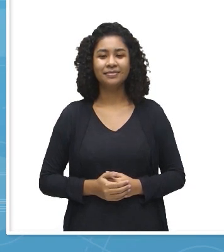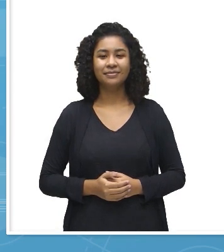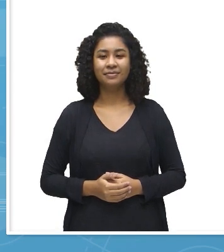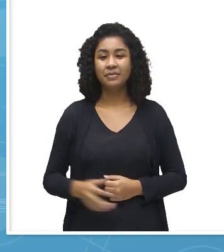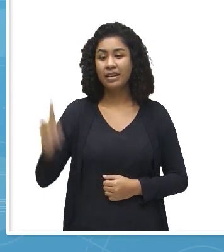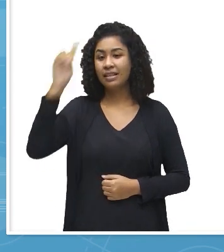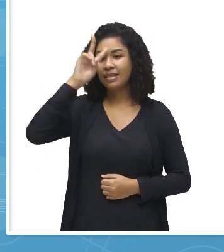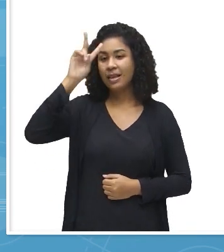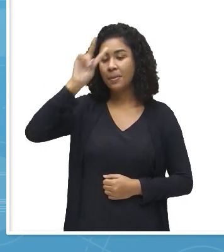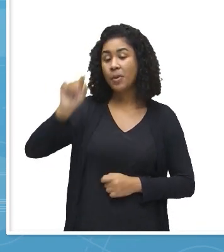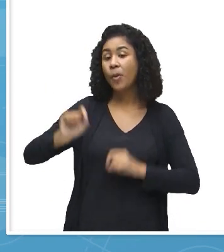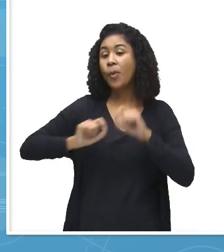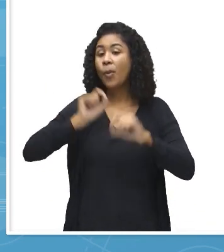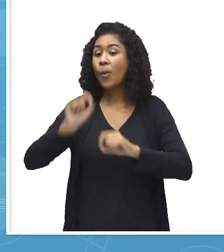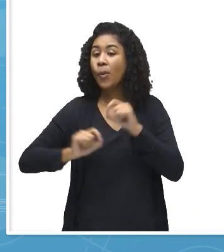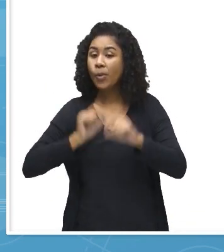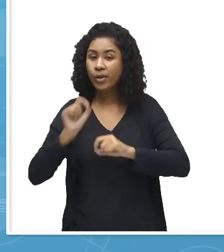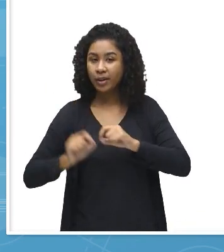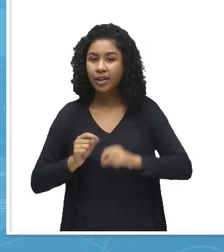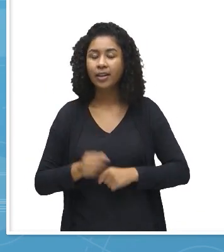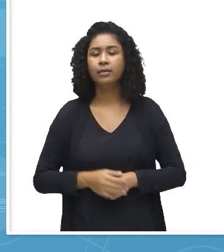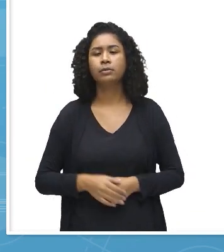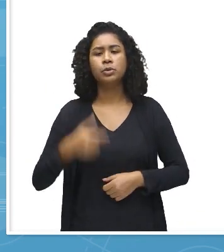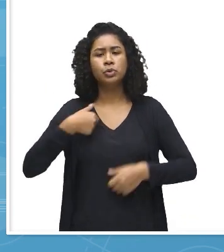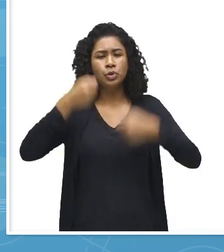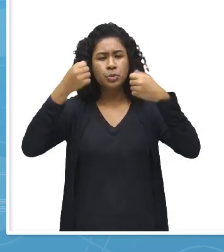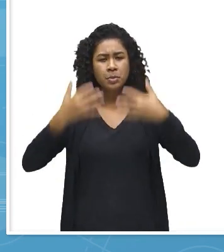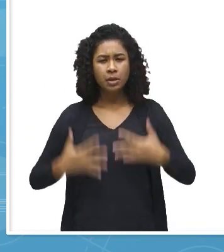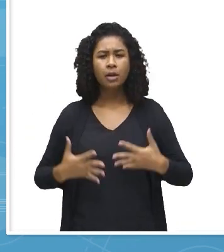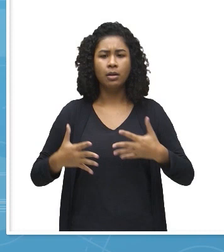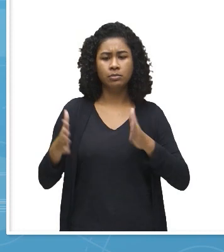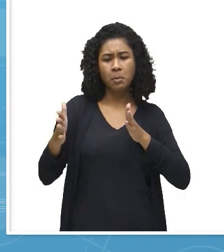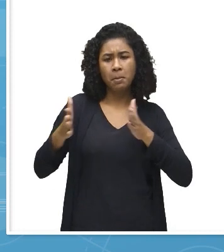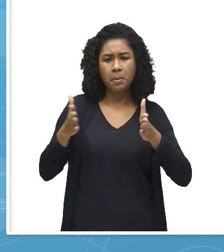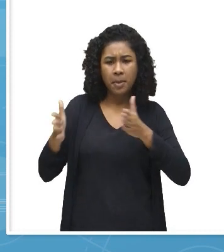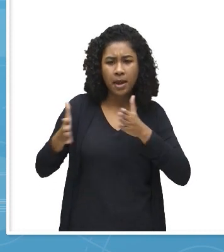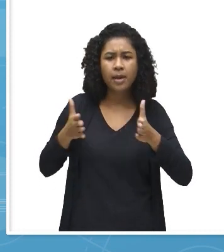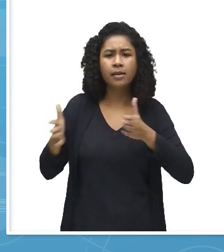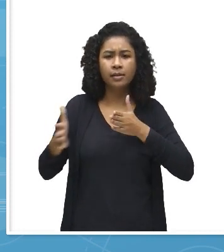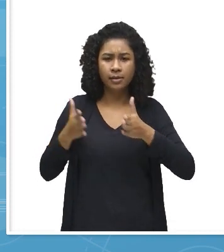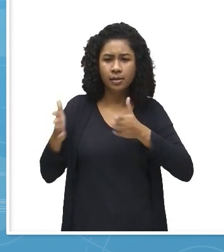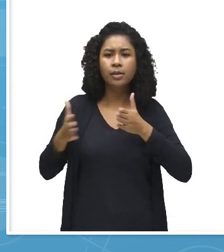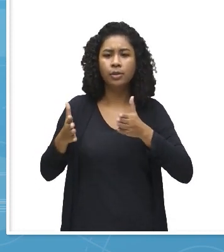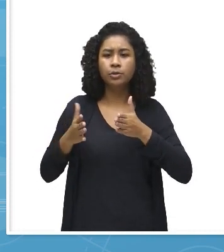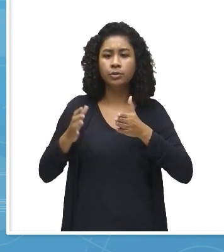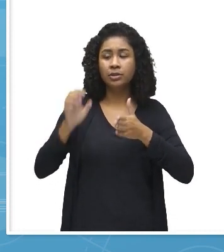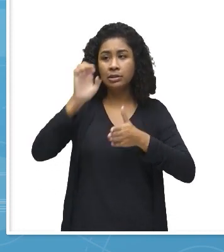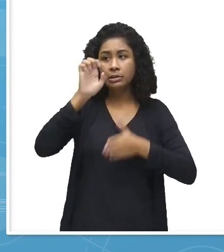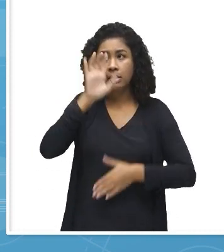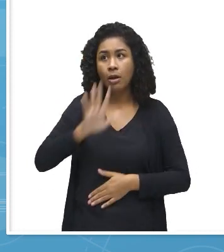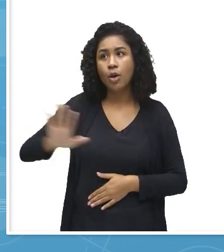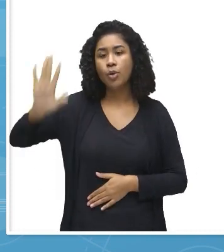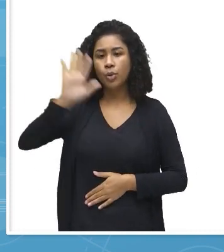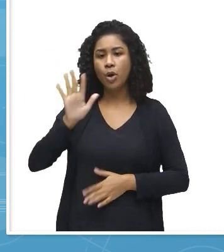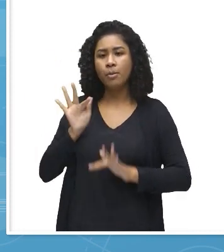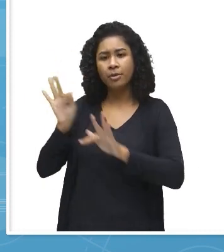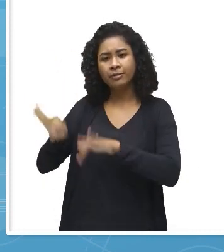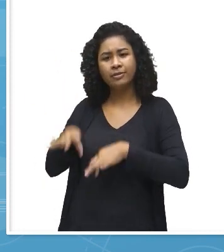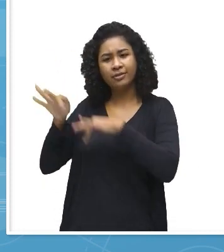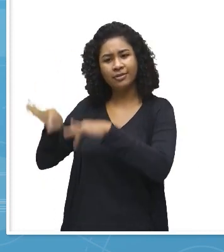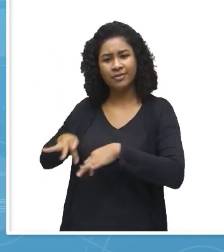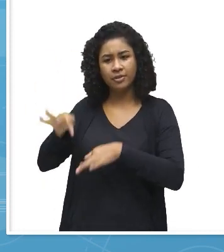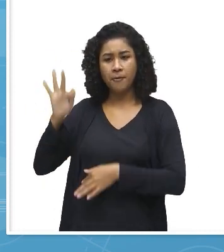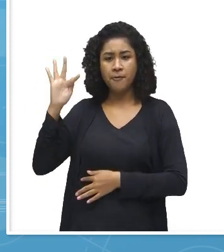Lembrando, né, que a gente está aí falando desse período de formação da Europa feudal. Como assim,